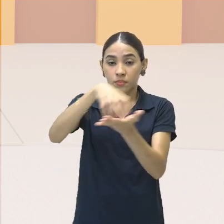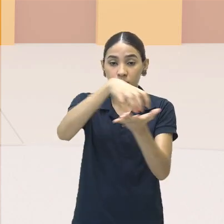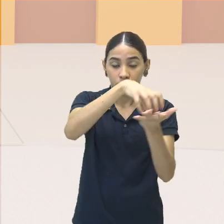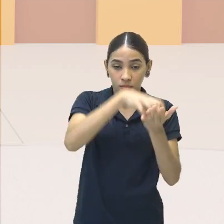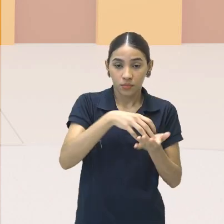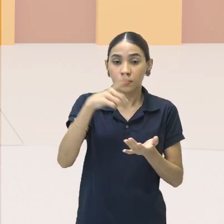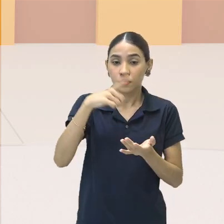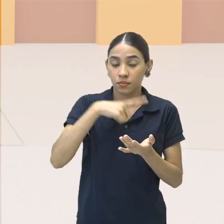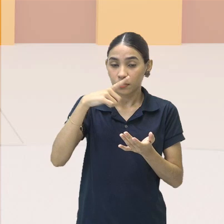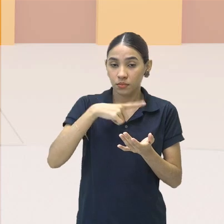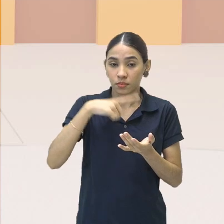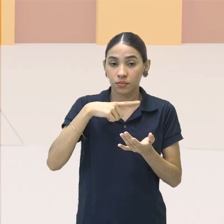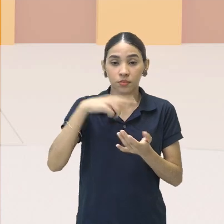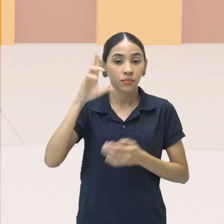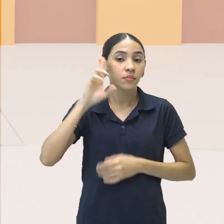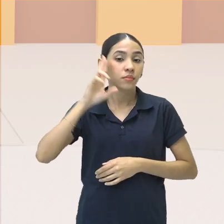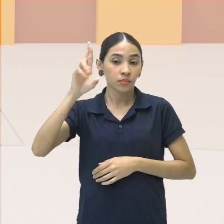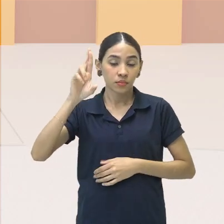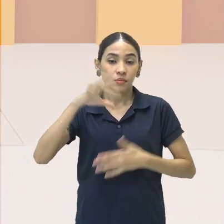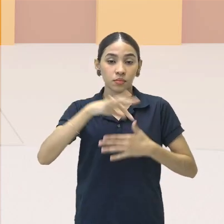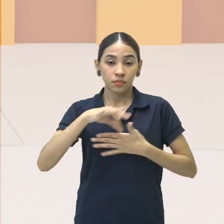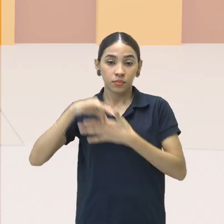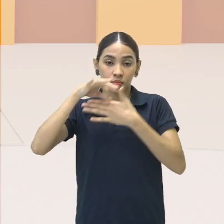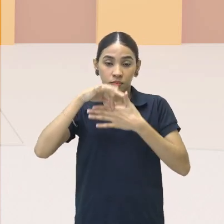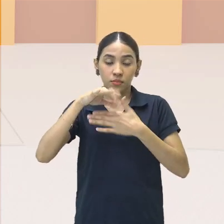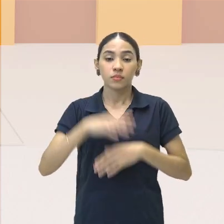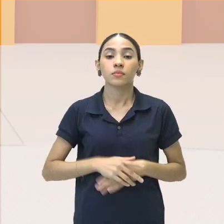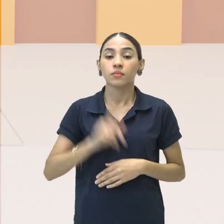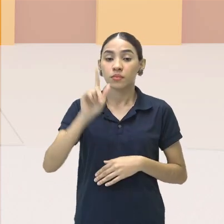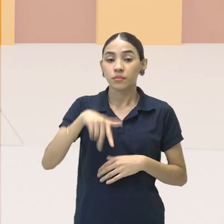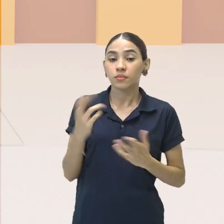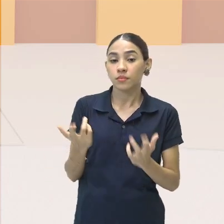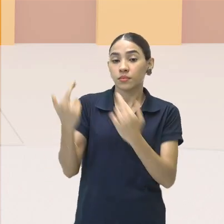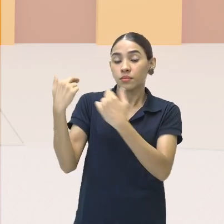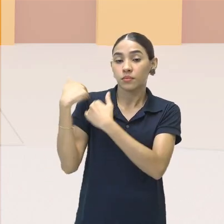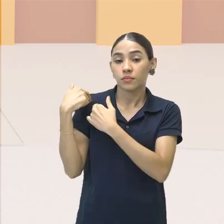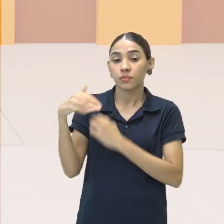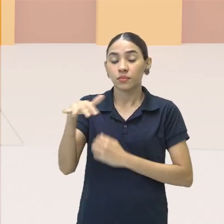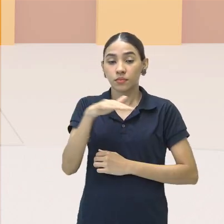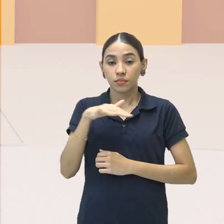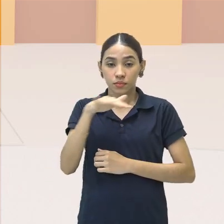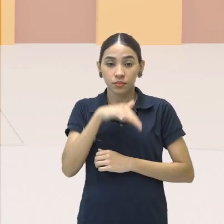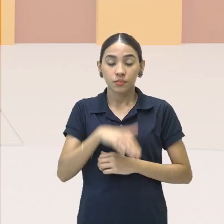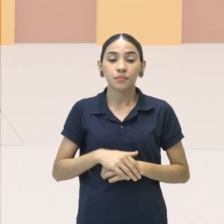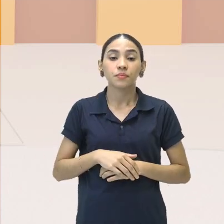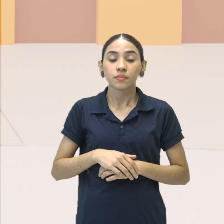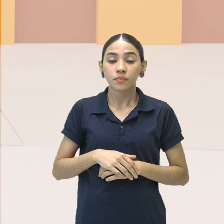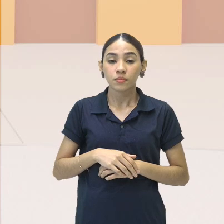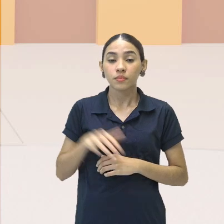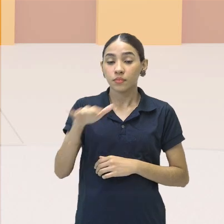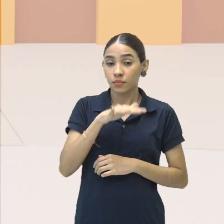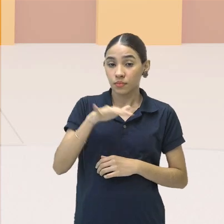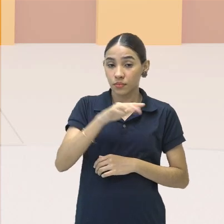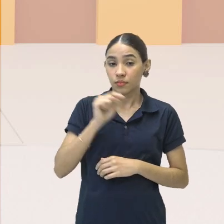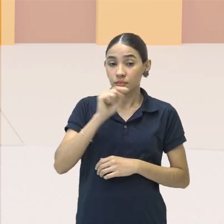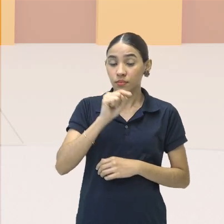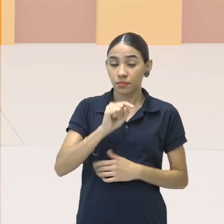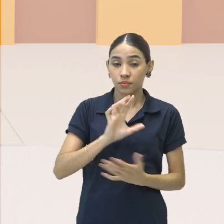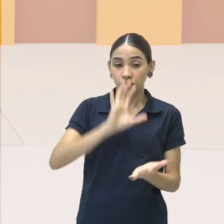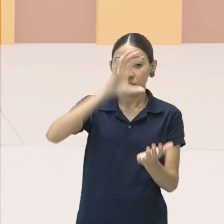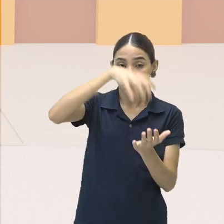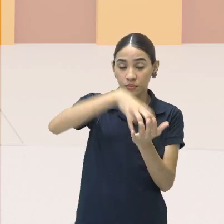tinha o seu capitão, ali o seu capitão donatário, e ele era responsável por aquela área, de tornar aquela